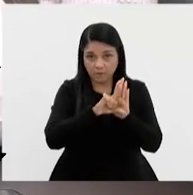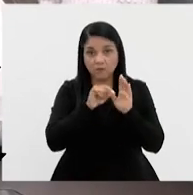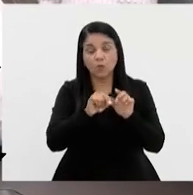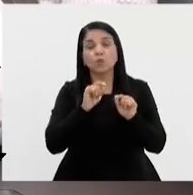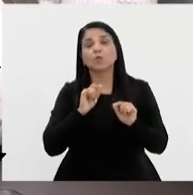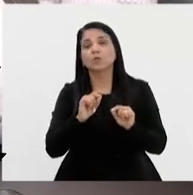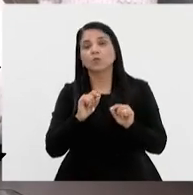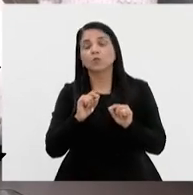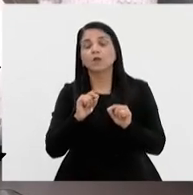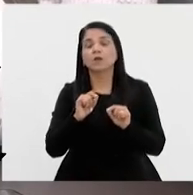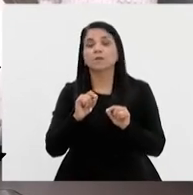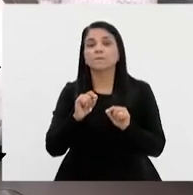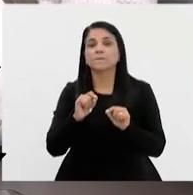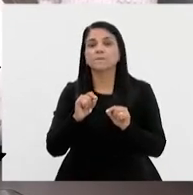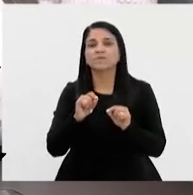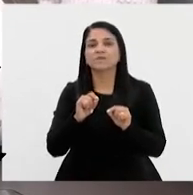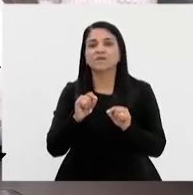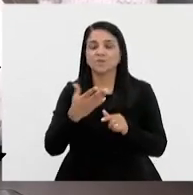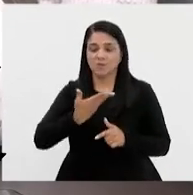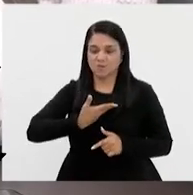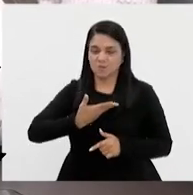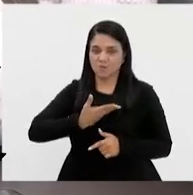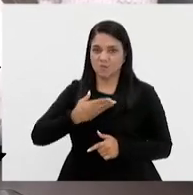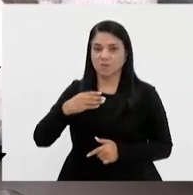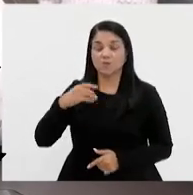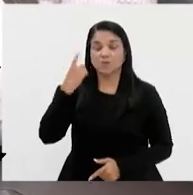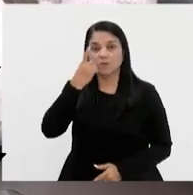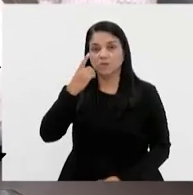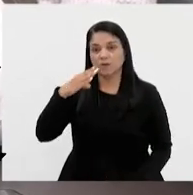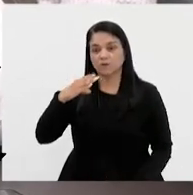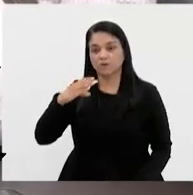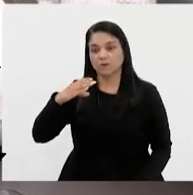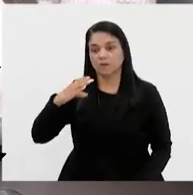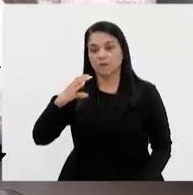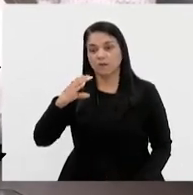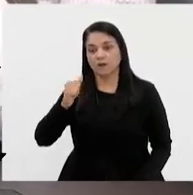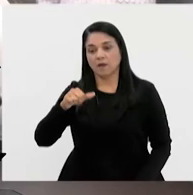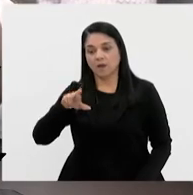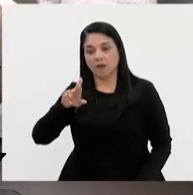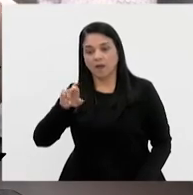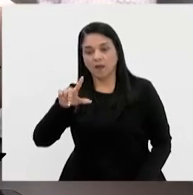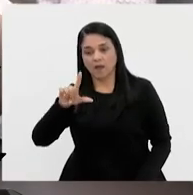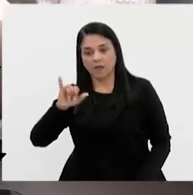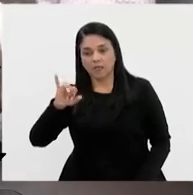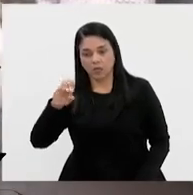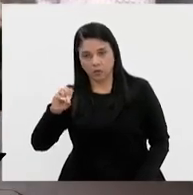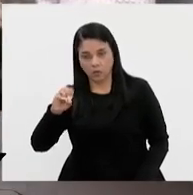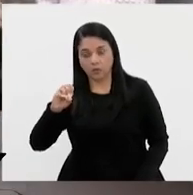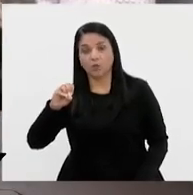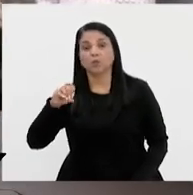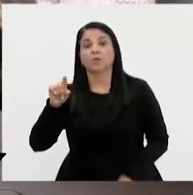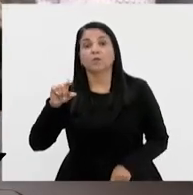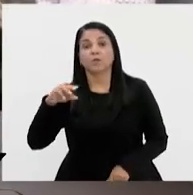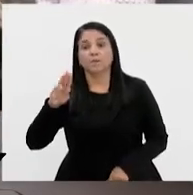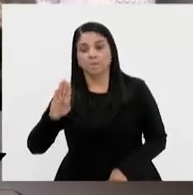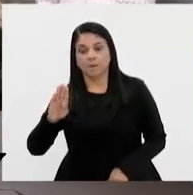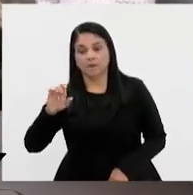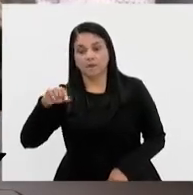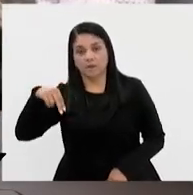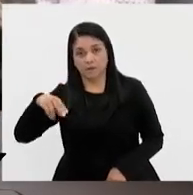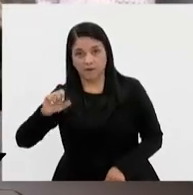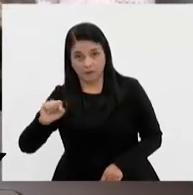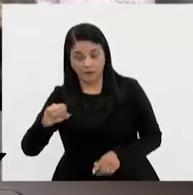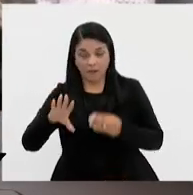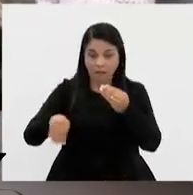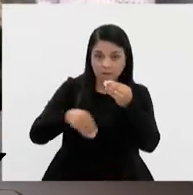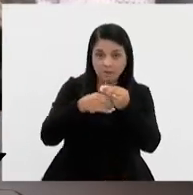que o meu xará, Carlinhos do BNH, propõe, poderia ser acrescentado a essa lei que